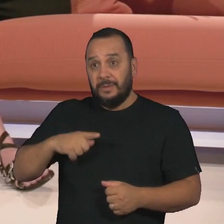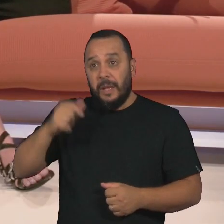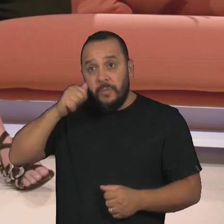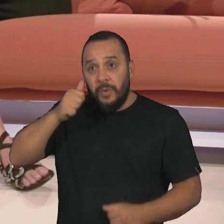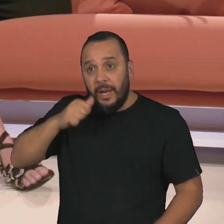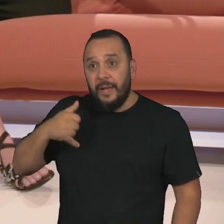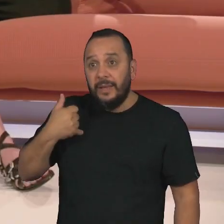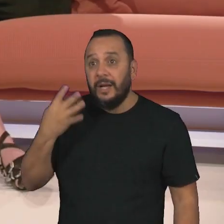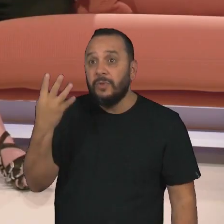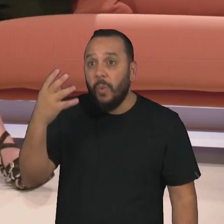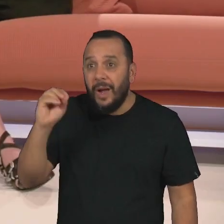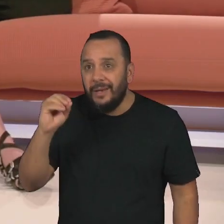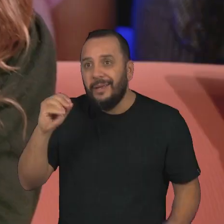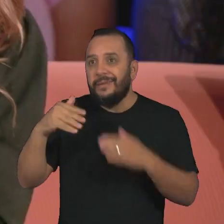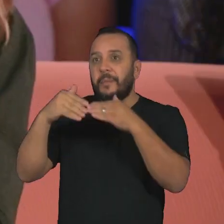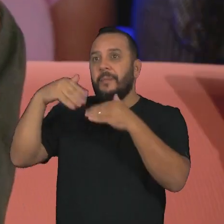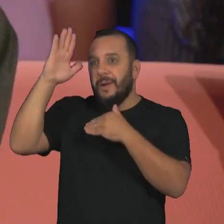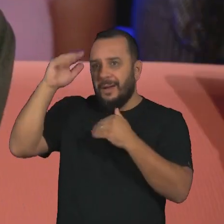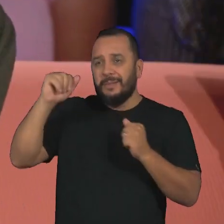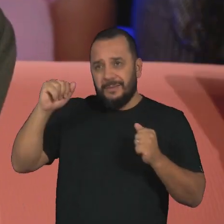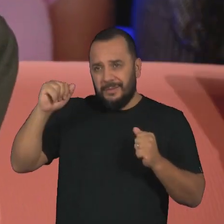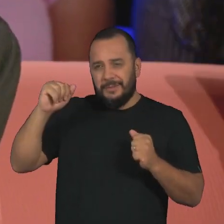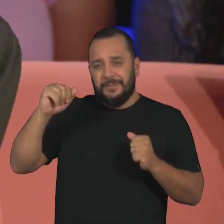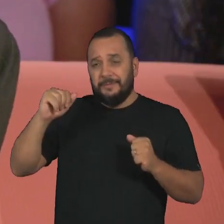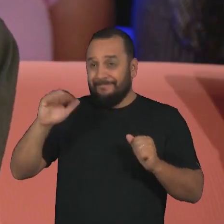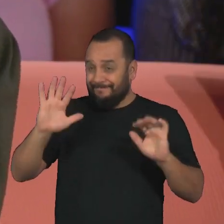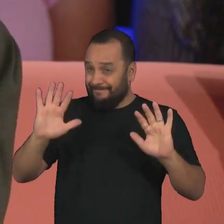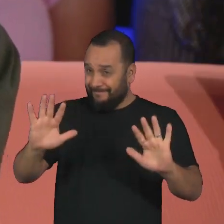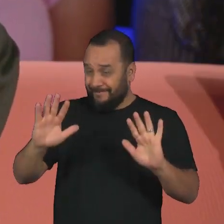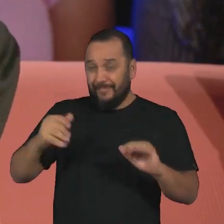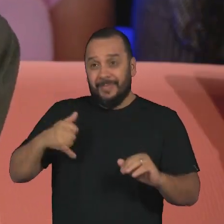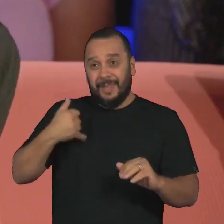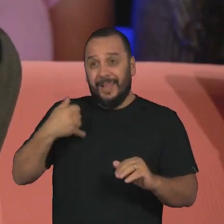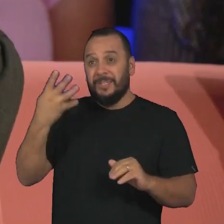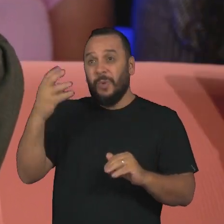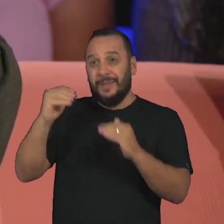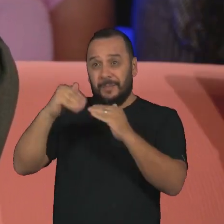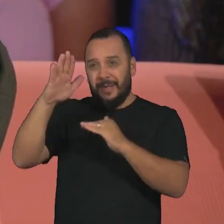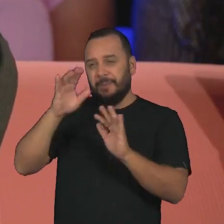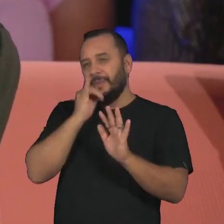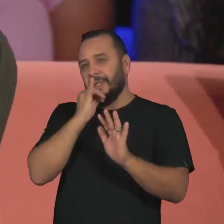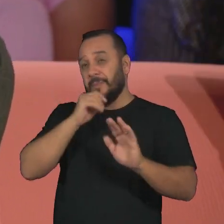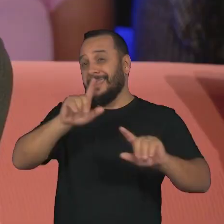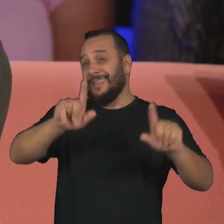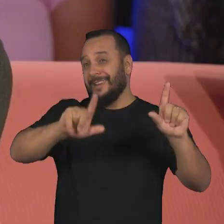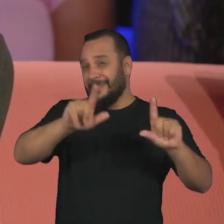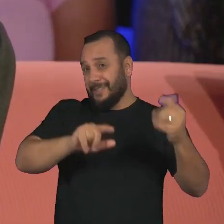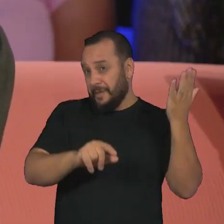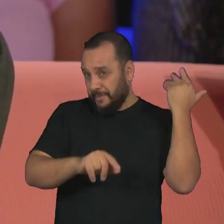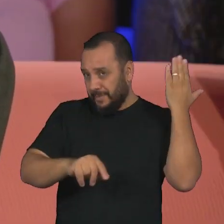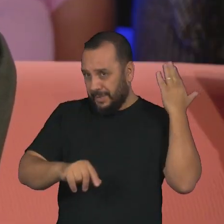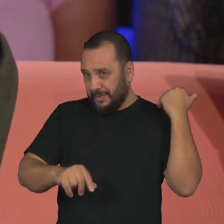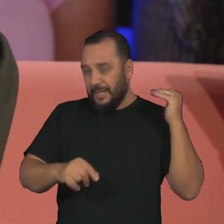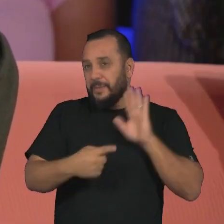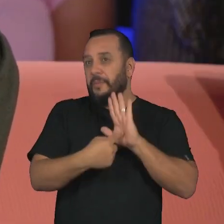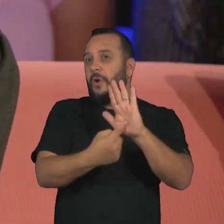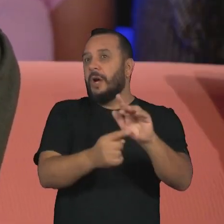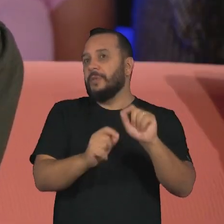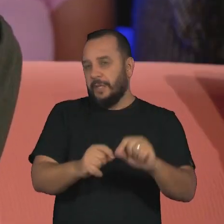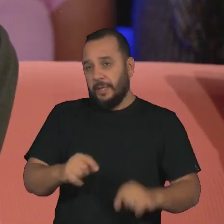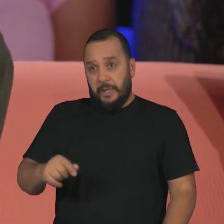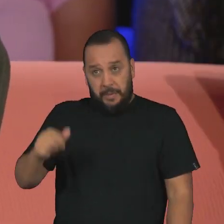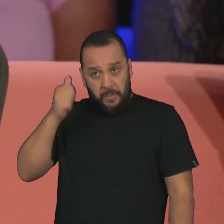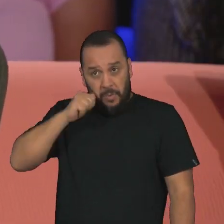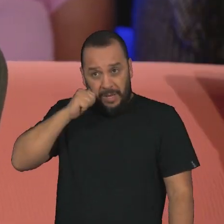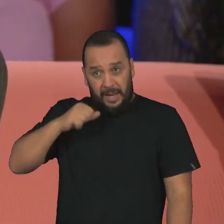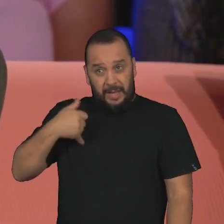devem concordar comigo. A própria narrativa da televisão, muitas vezes, se colocou nós, mulheres,